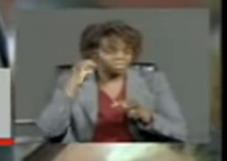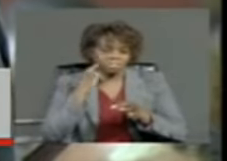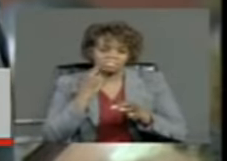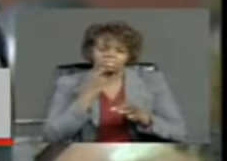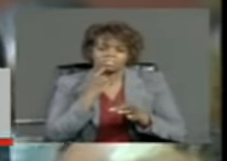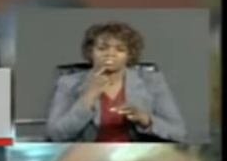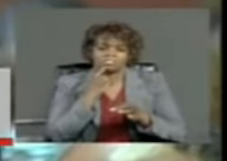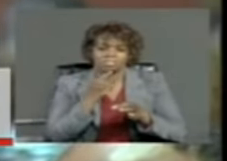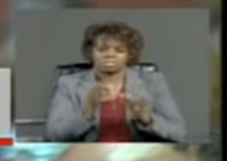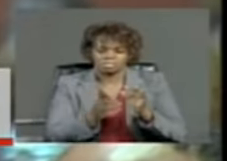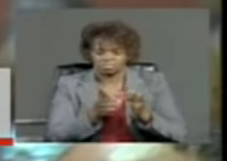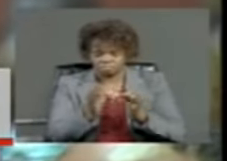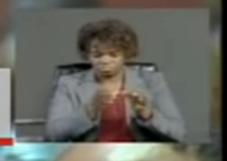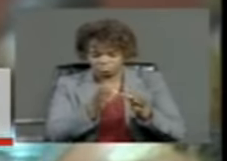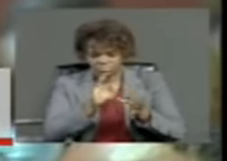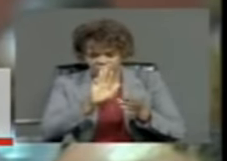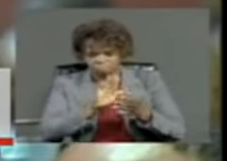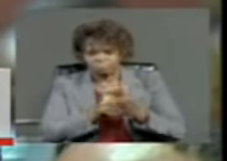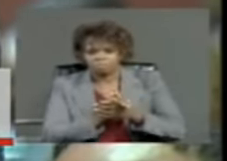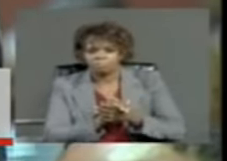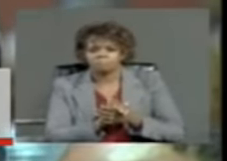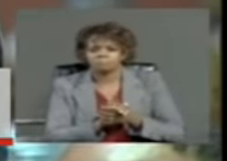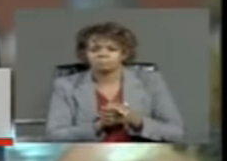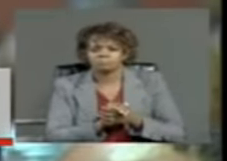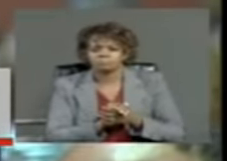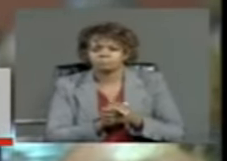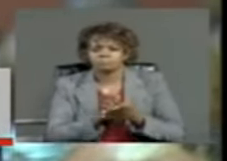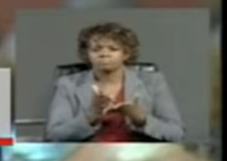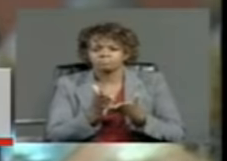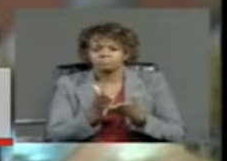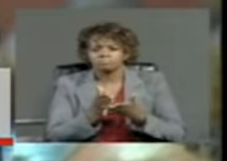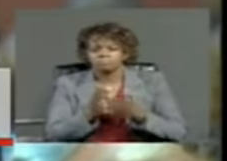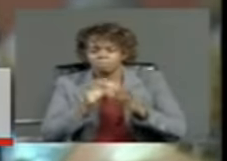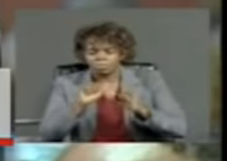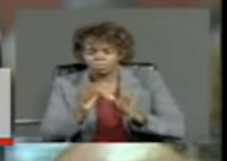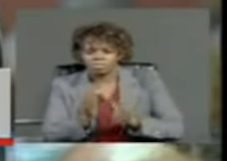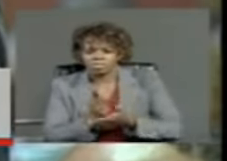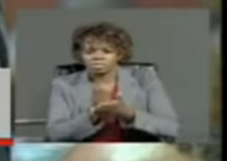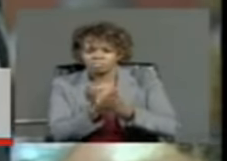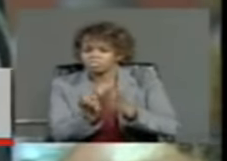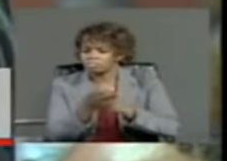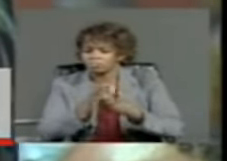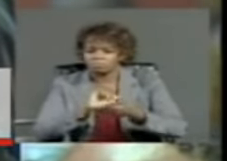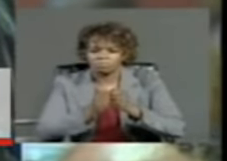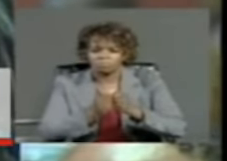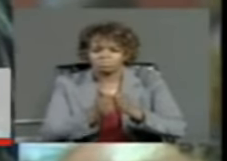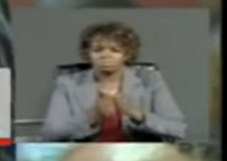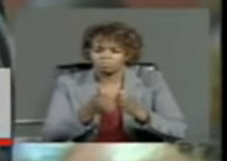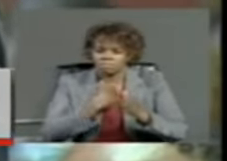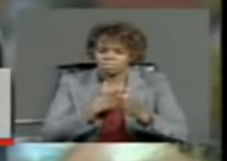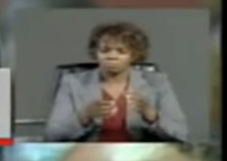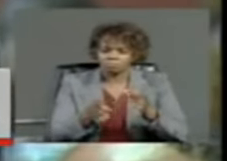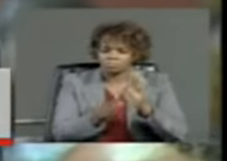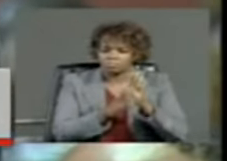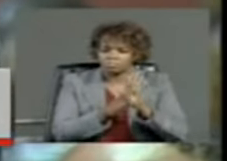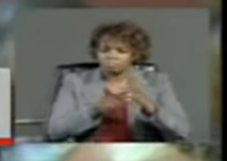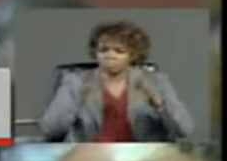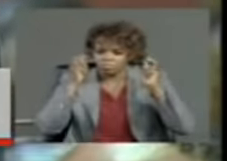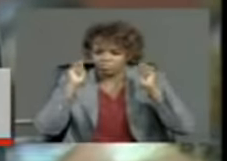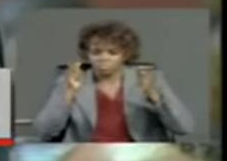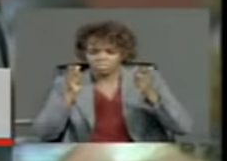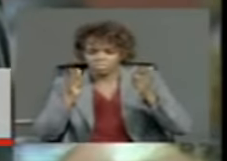é uma escritura e também um acelerador de aprendizagem que poderá ajudar-nos a resolver muitos dos problemas ligados à educação, desenvolvimento